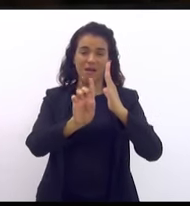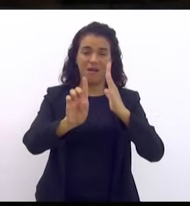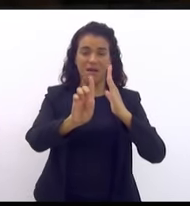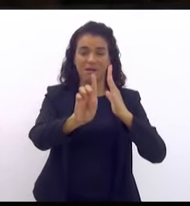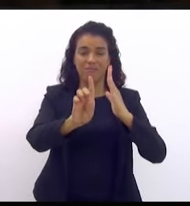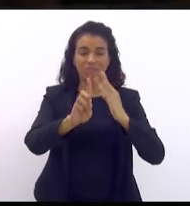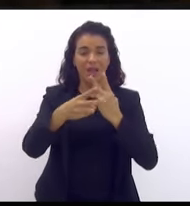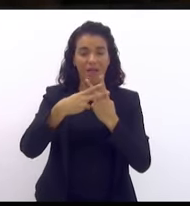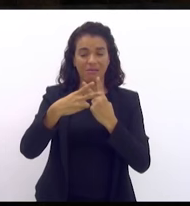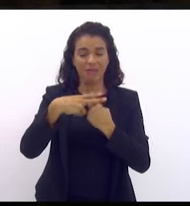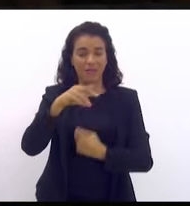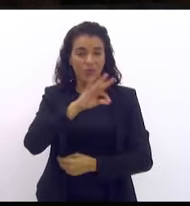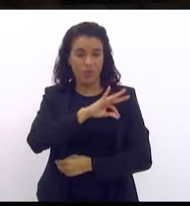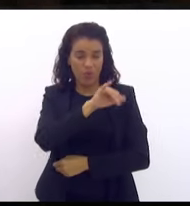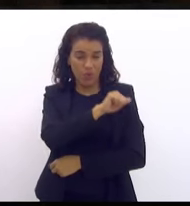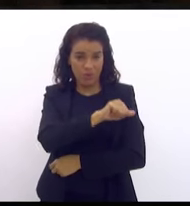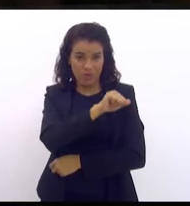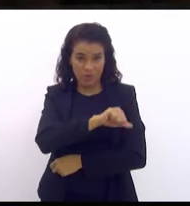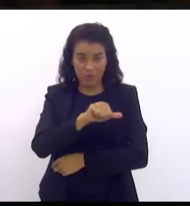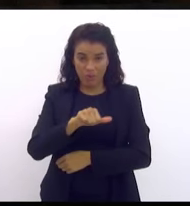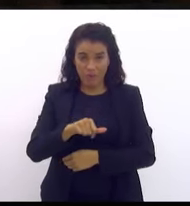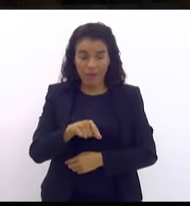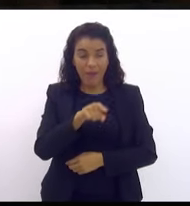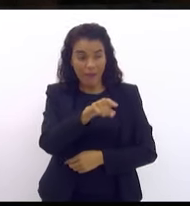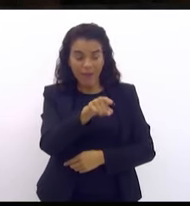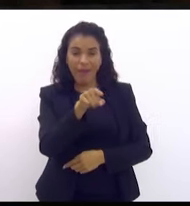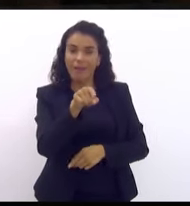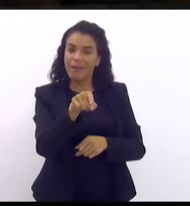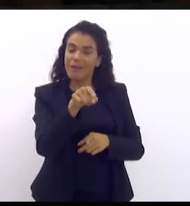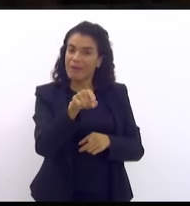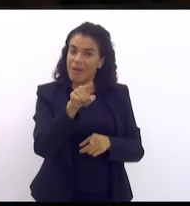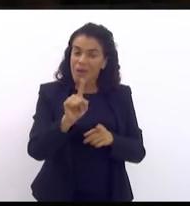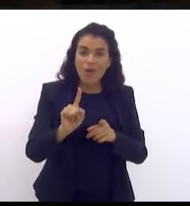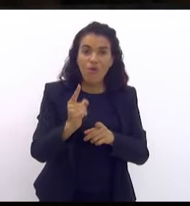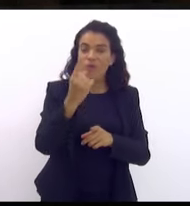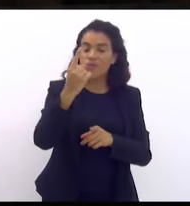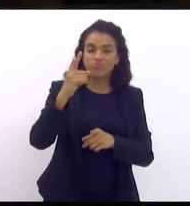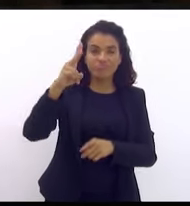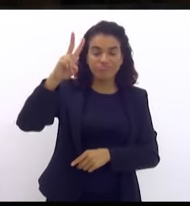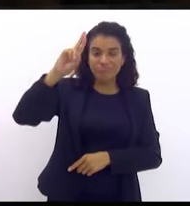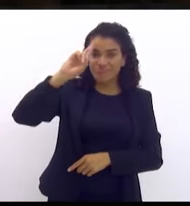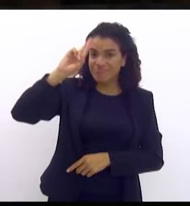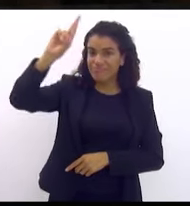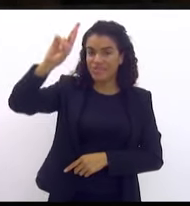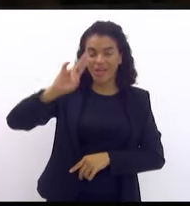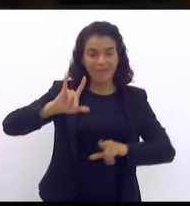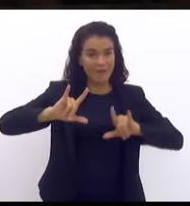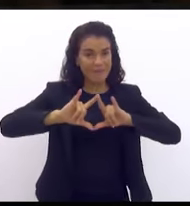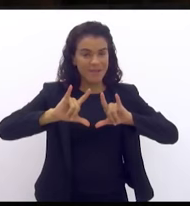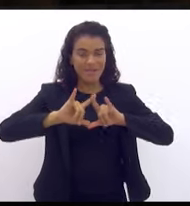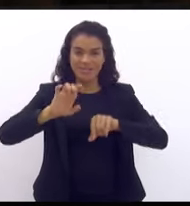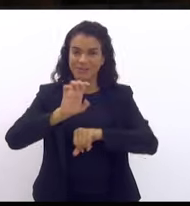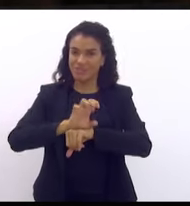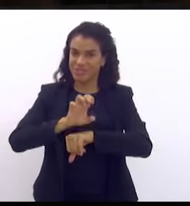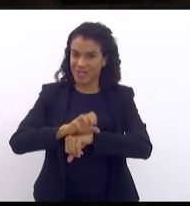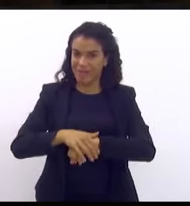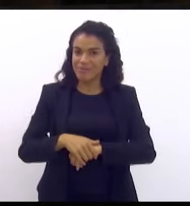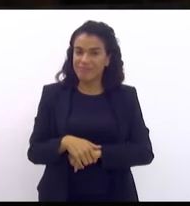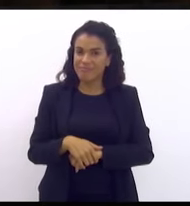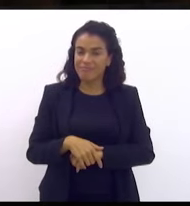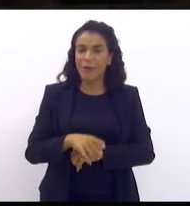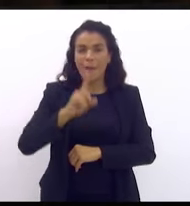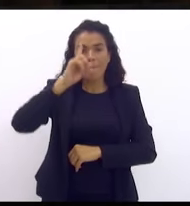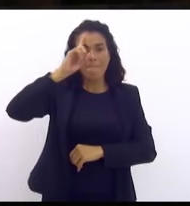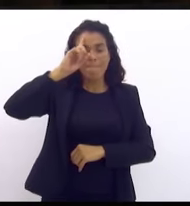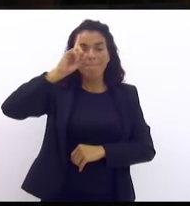foi decretada. Ele é identificado como um dos chefes da maior milícia do Estado, comandada